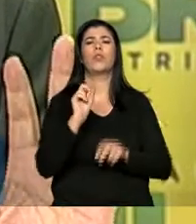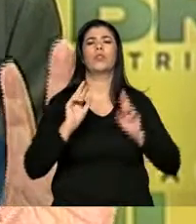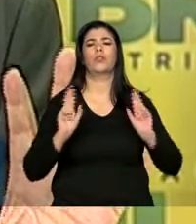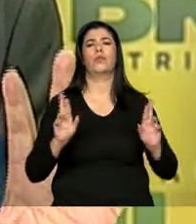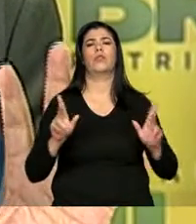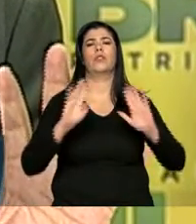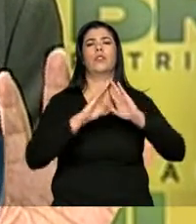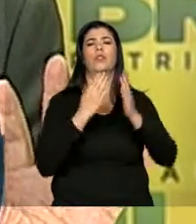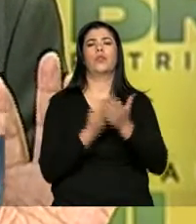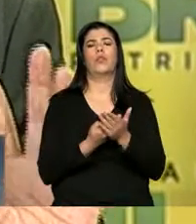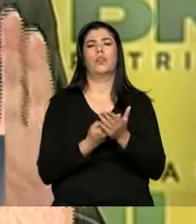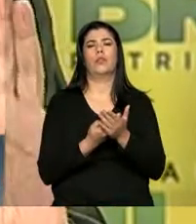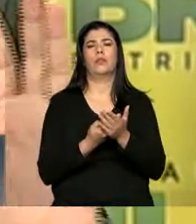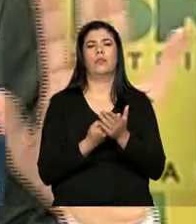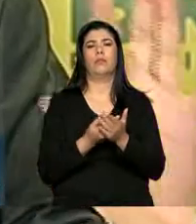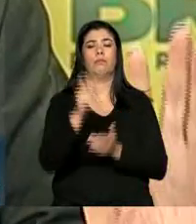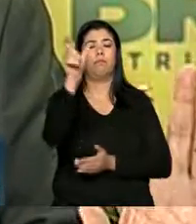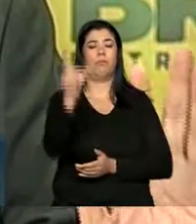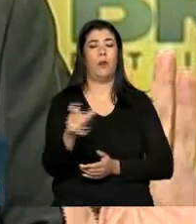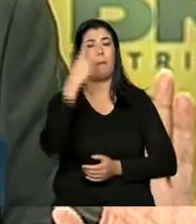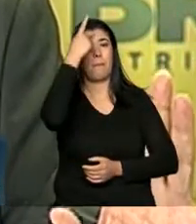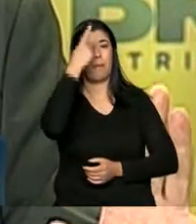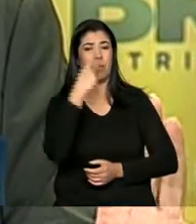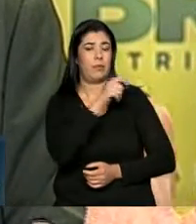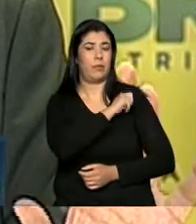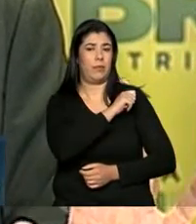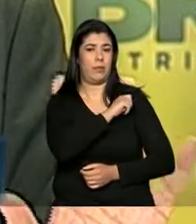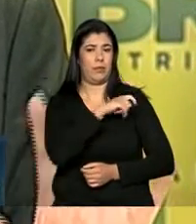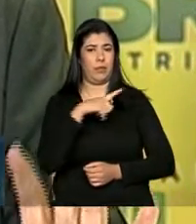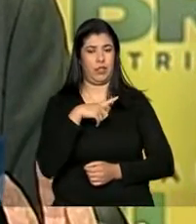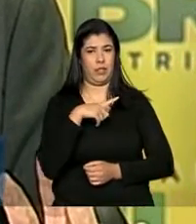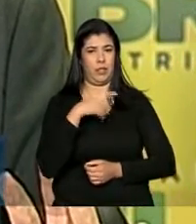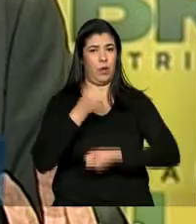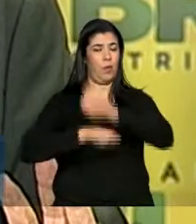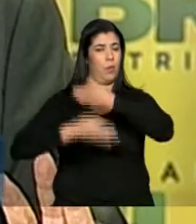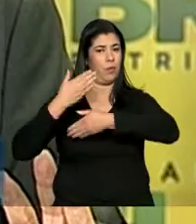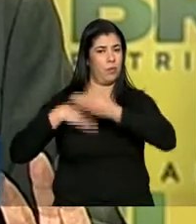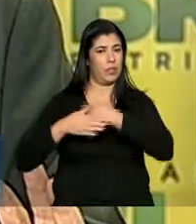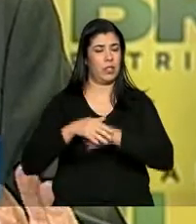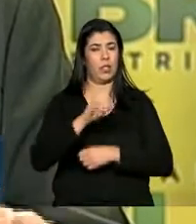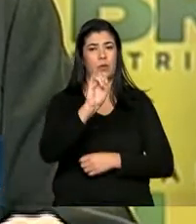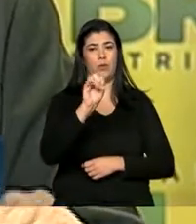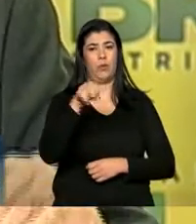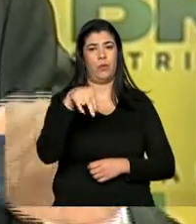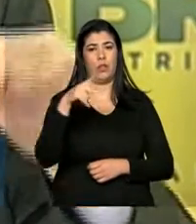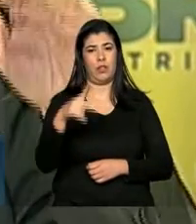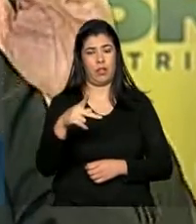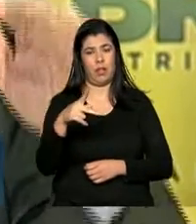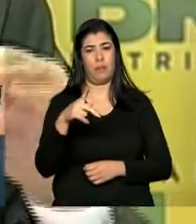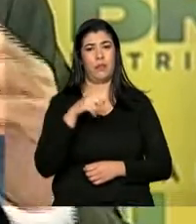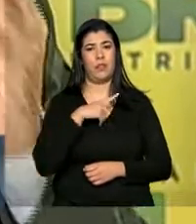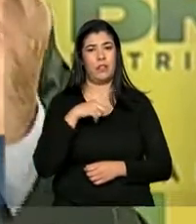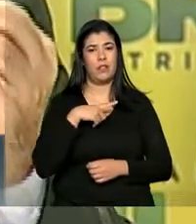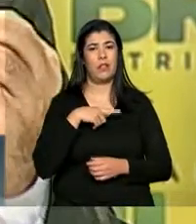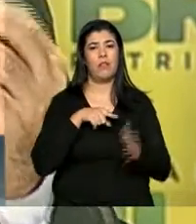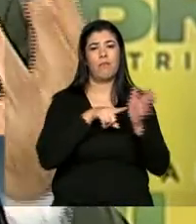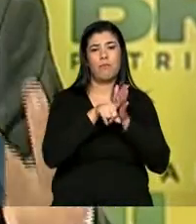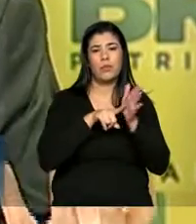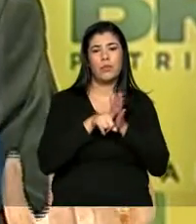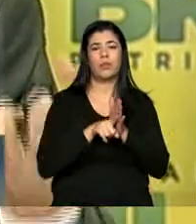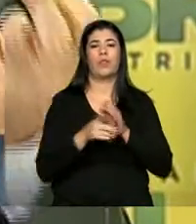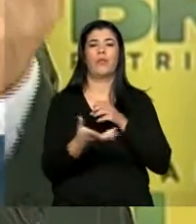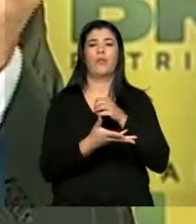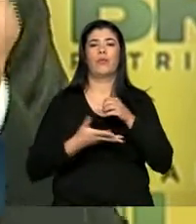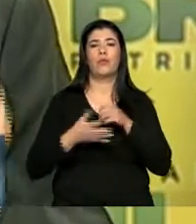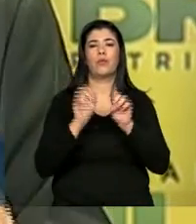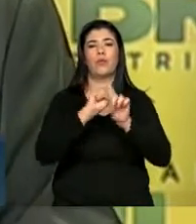quais alunos que elas têm. O ano passado, o INEP já desenvolveu o indicador de nível socioeconômico. E o indicador de nível socioeconômico sintetiza o que